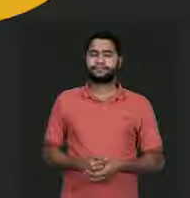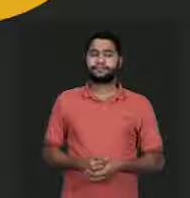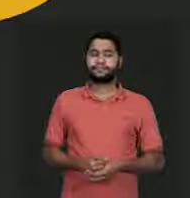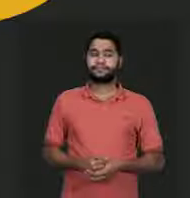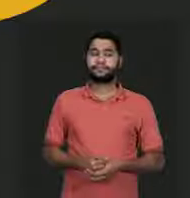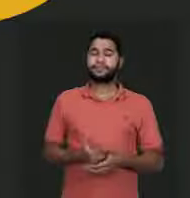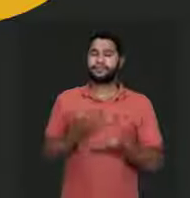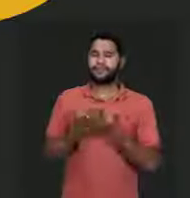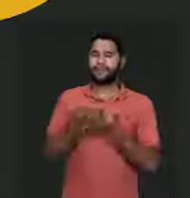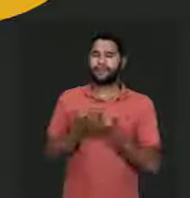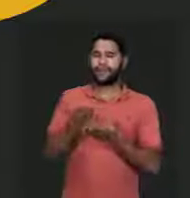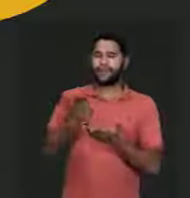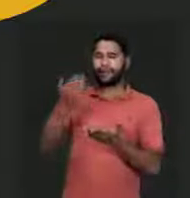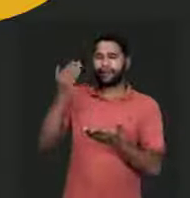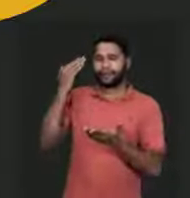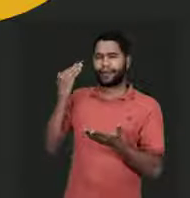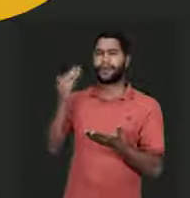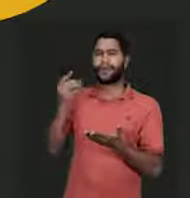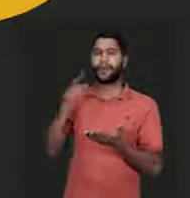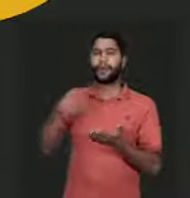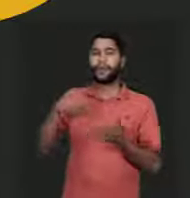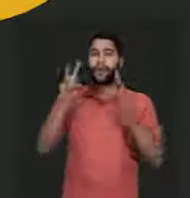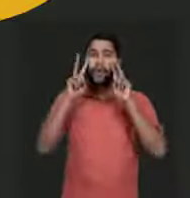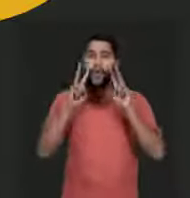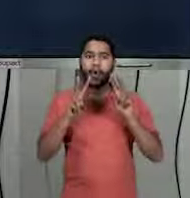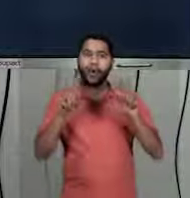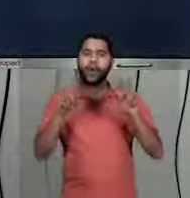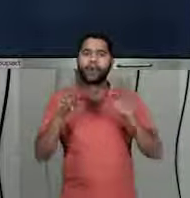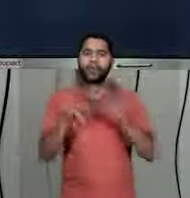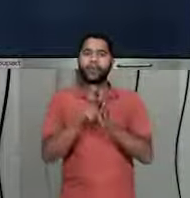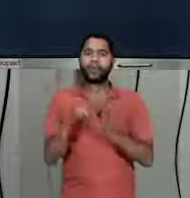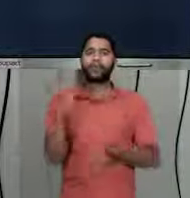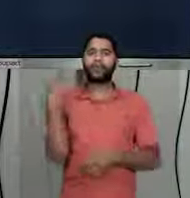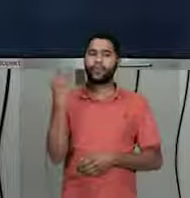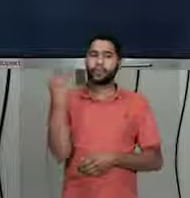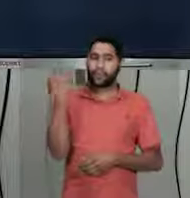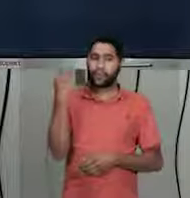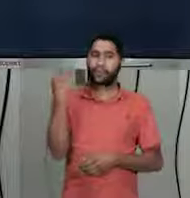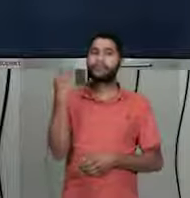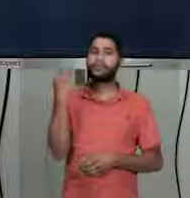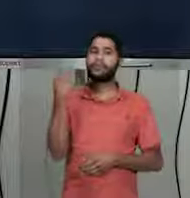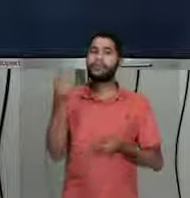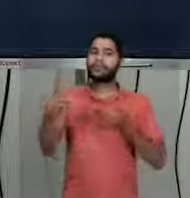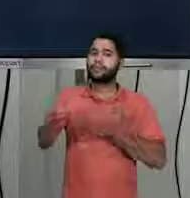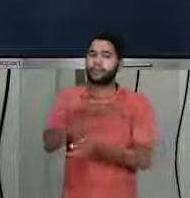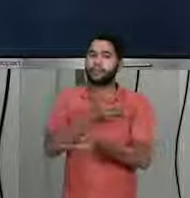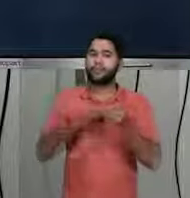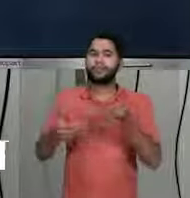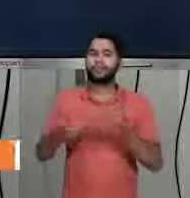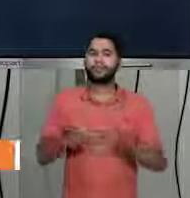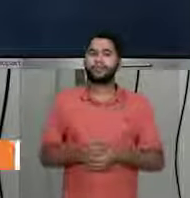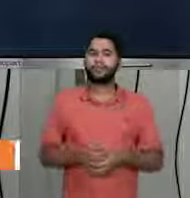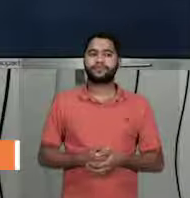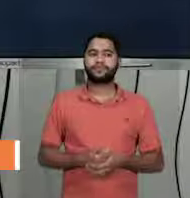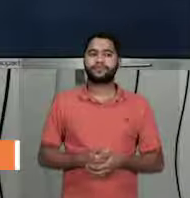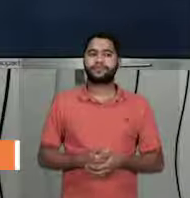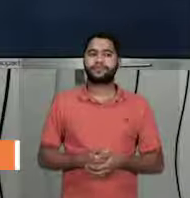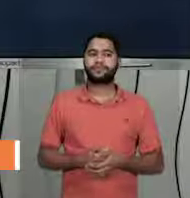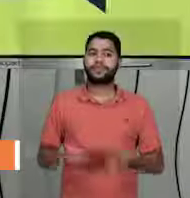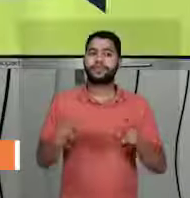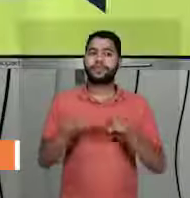Nós vimos na aula anterior que nossos olhos são órgãos muito importantes para a interação com o mundo.